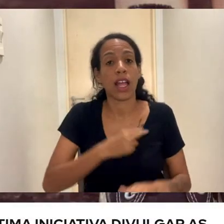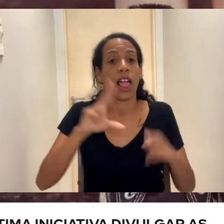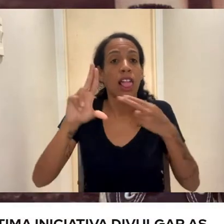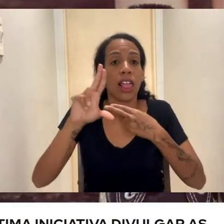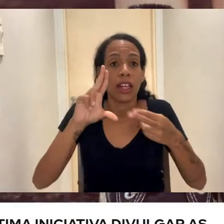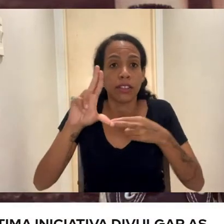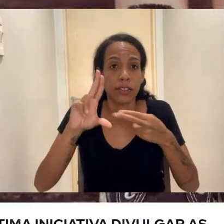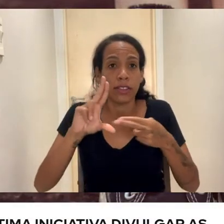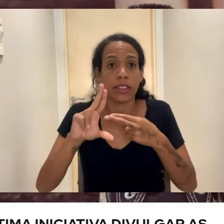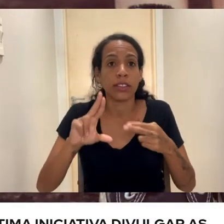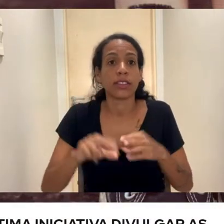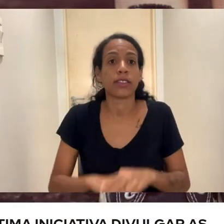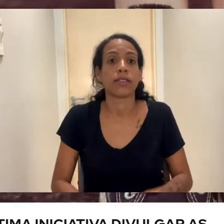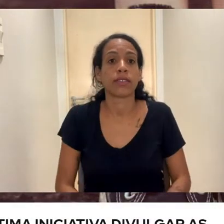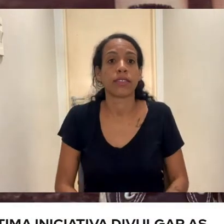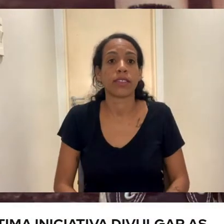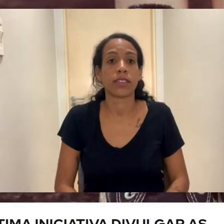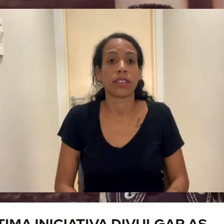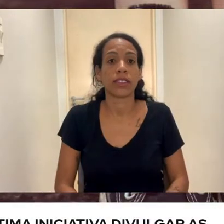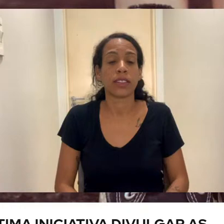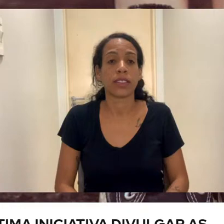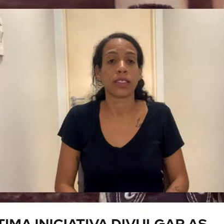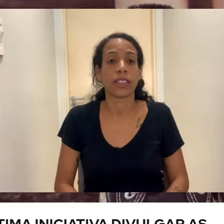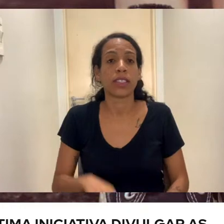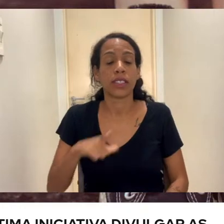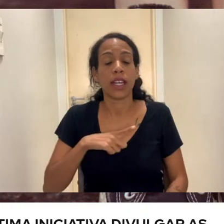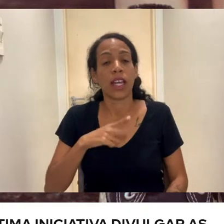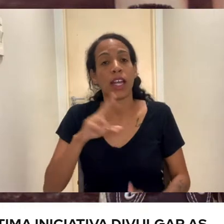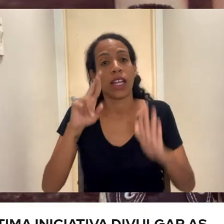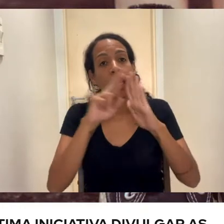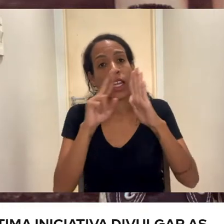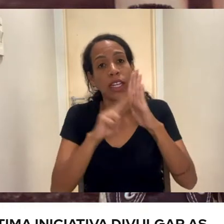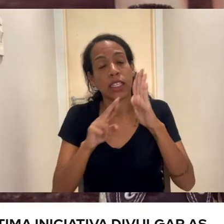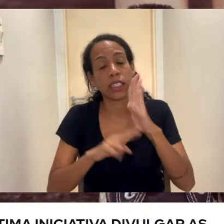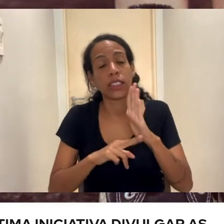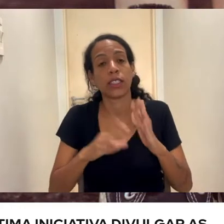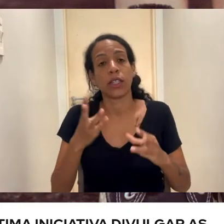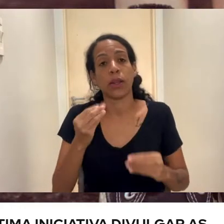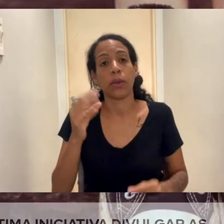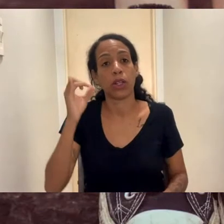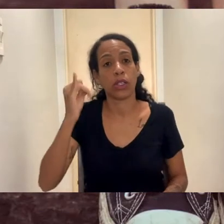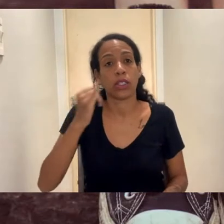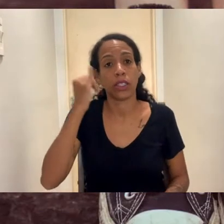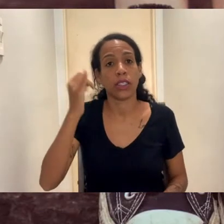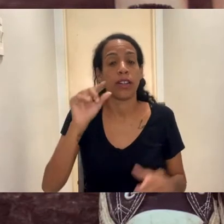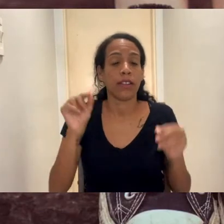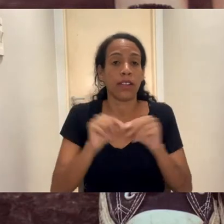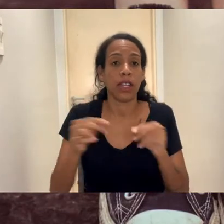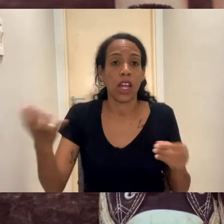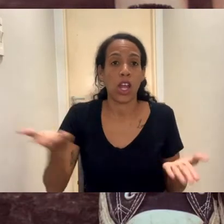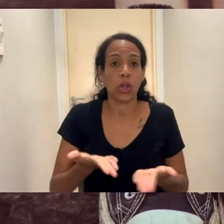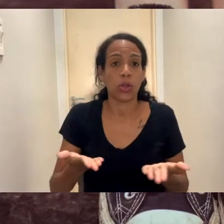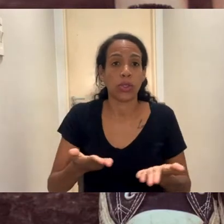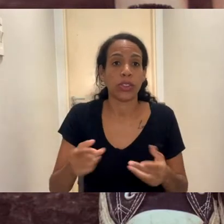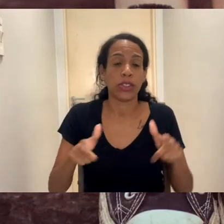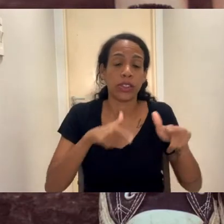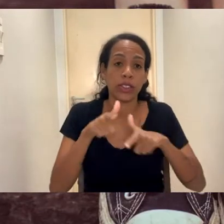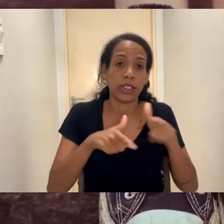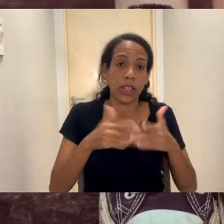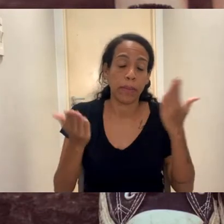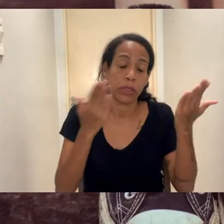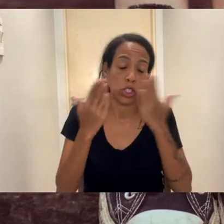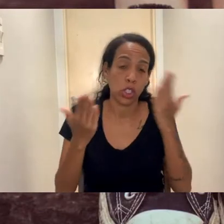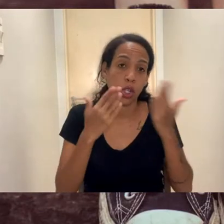e dessa normativa tão emblemática, né, que regulamenta aí a atuação dos psicólogos